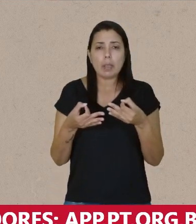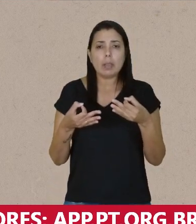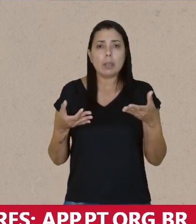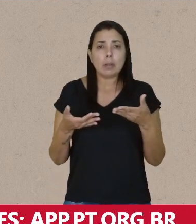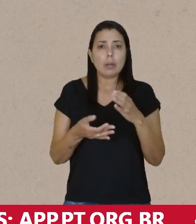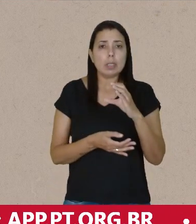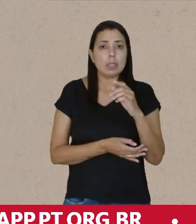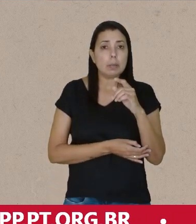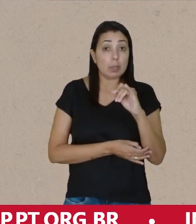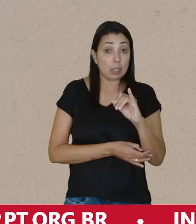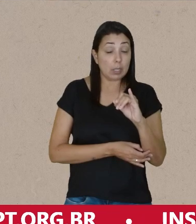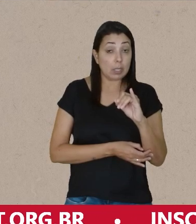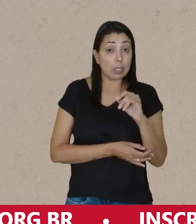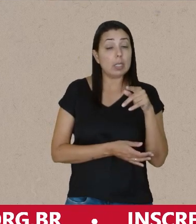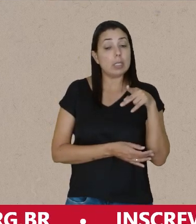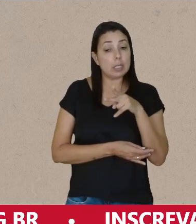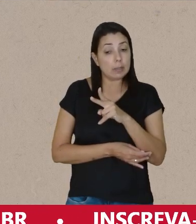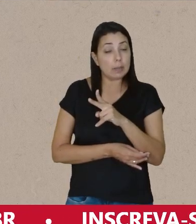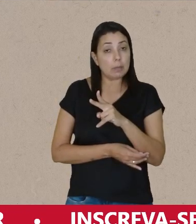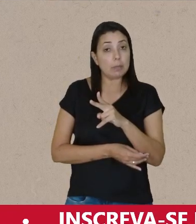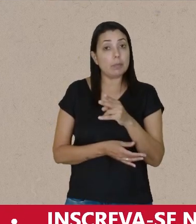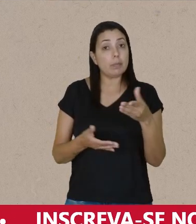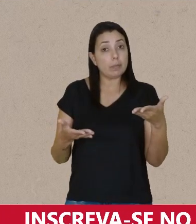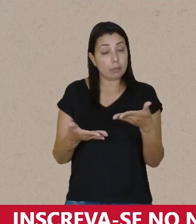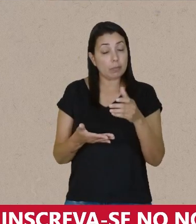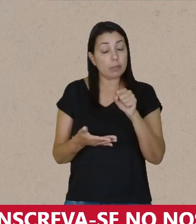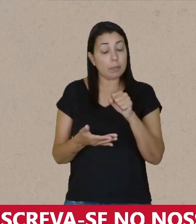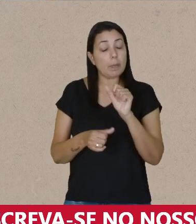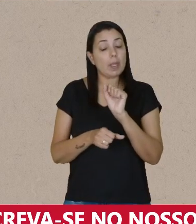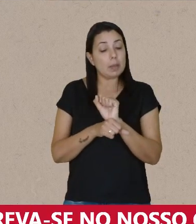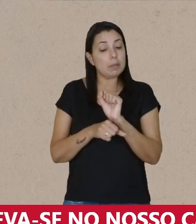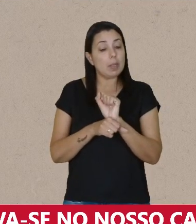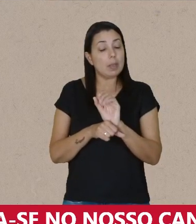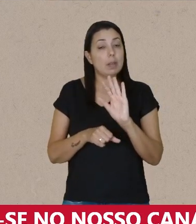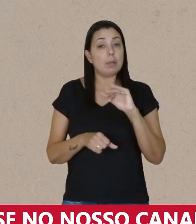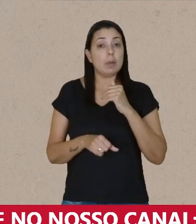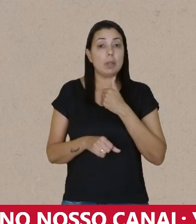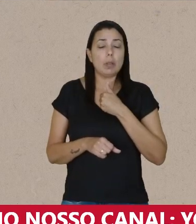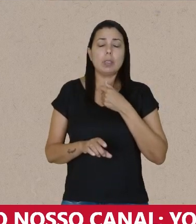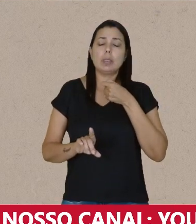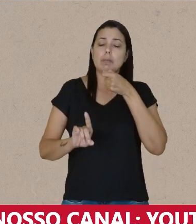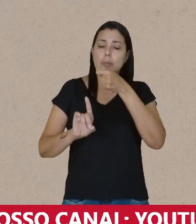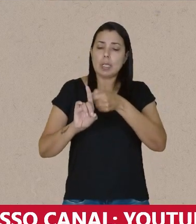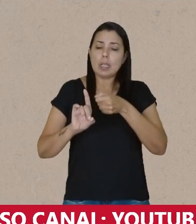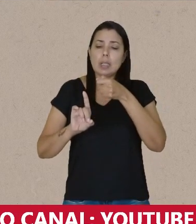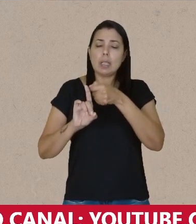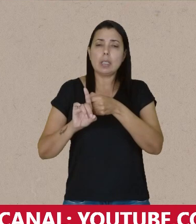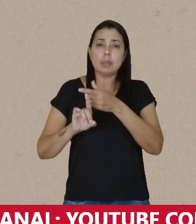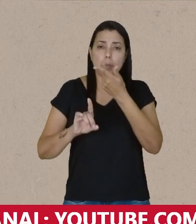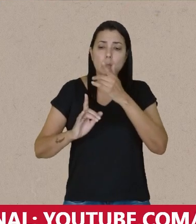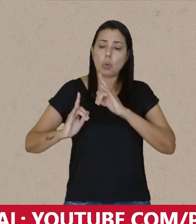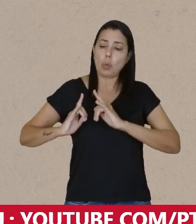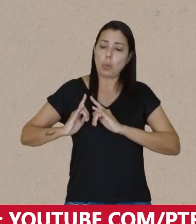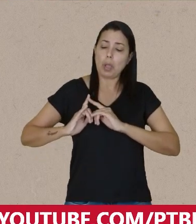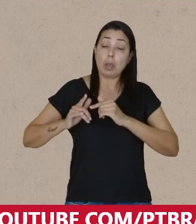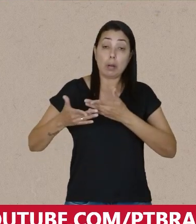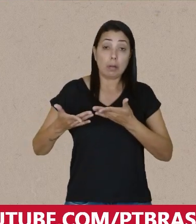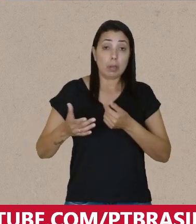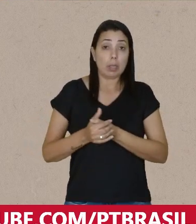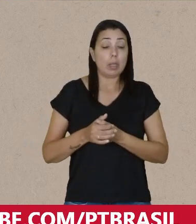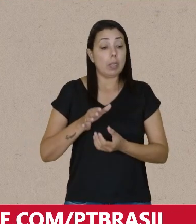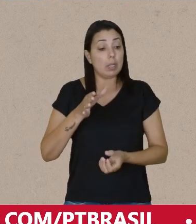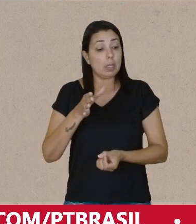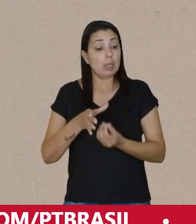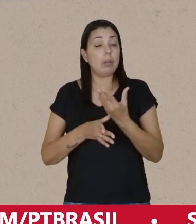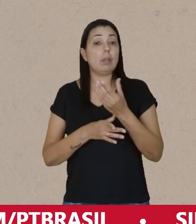da CPI em todas as sessões, é um momento bastante esperado pela nossa militância, pelos nossos companheiros, ele elaborou